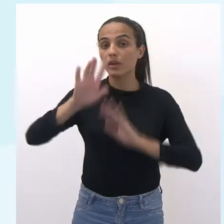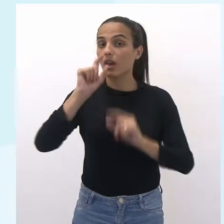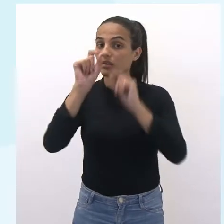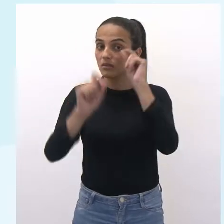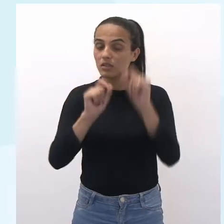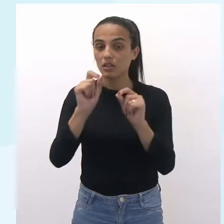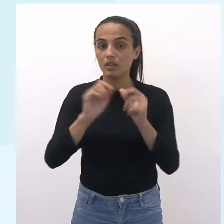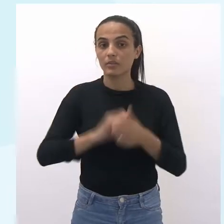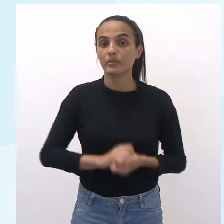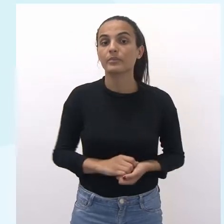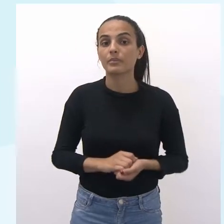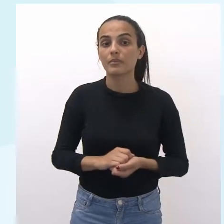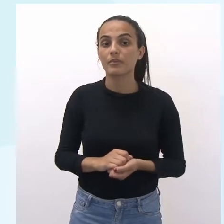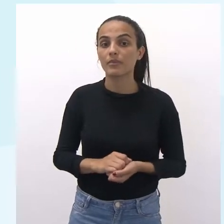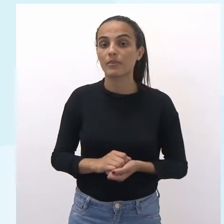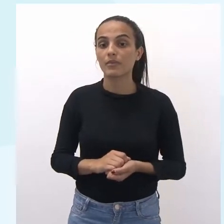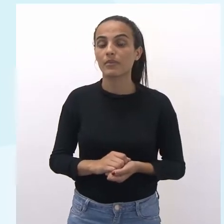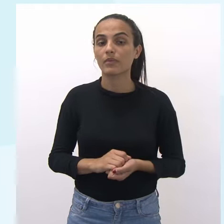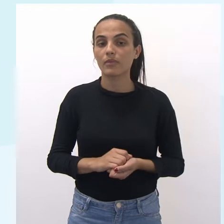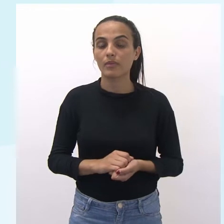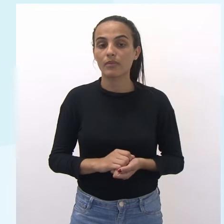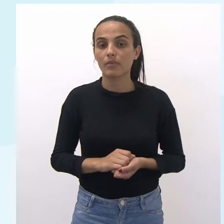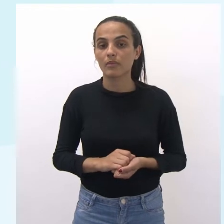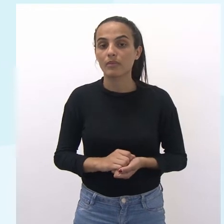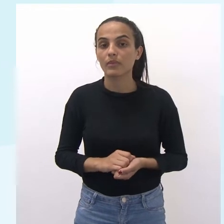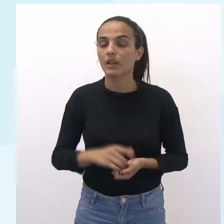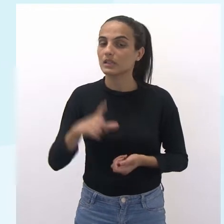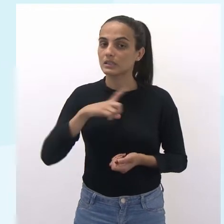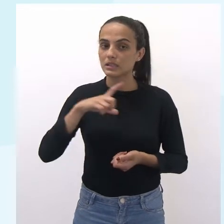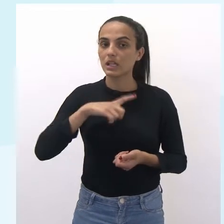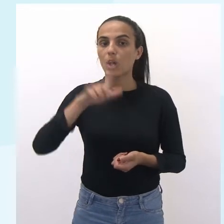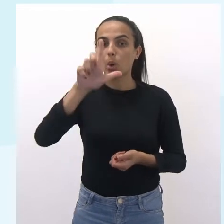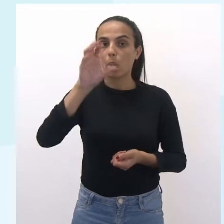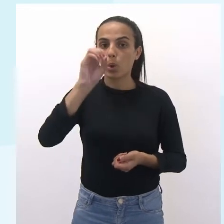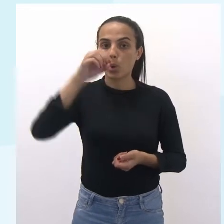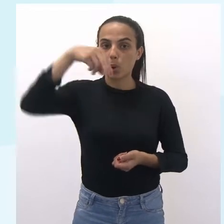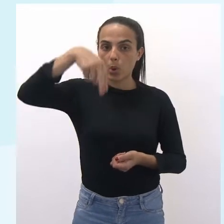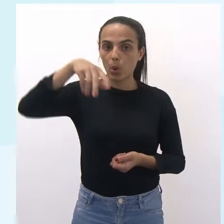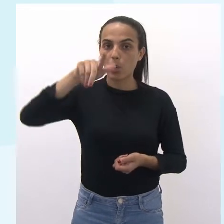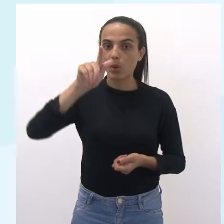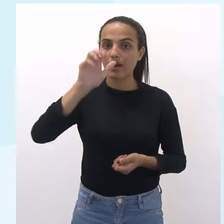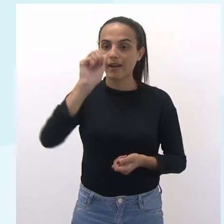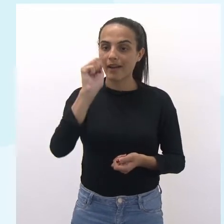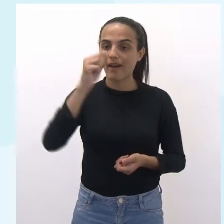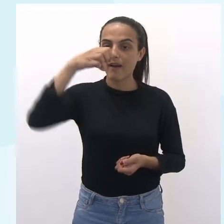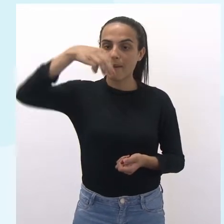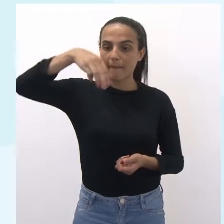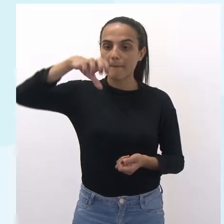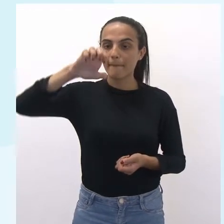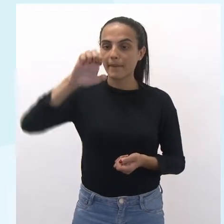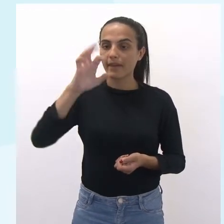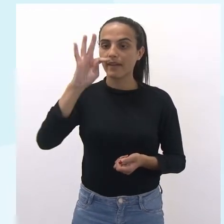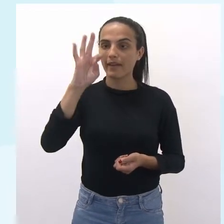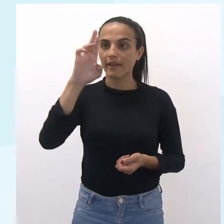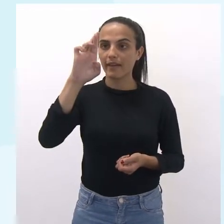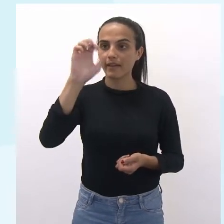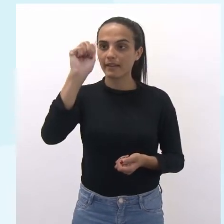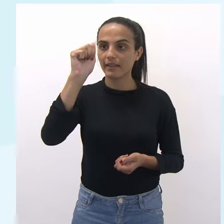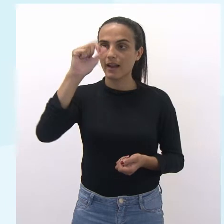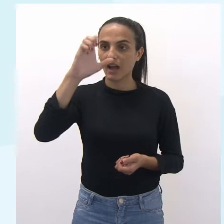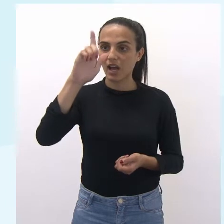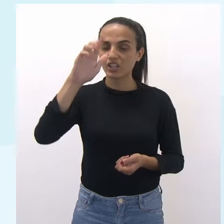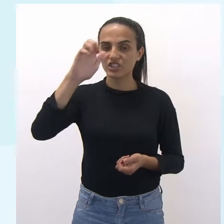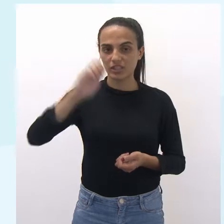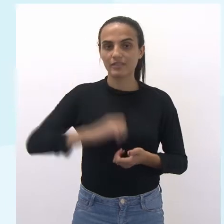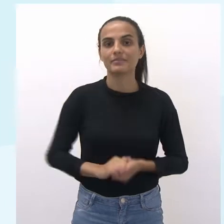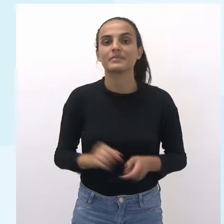Ademir, longa-metragem. Temos o longa-metragem e o curta-metragem. Será que o